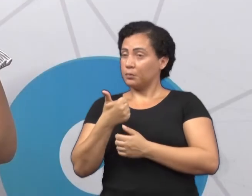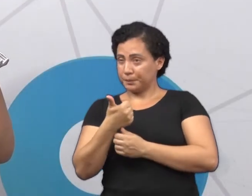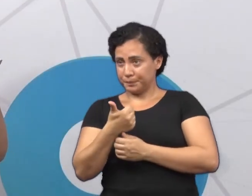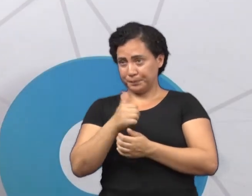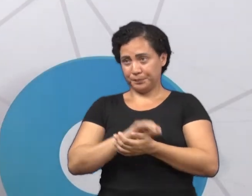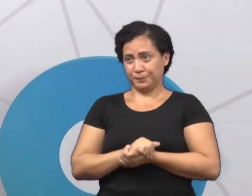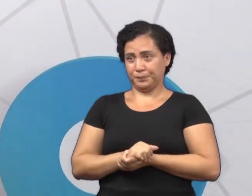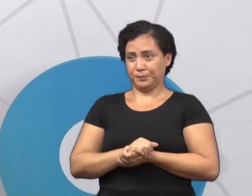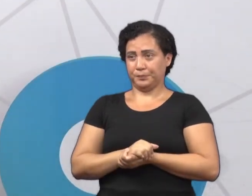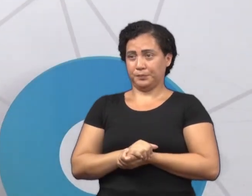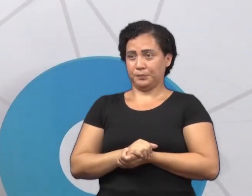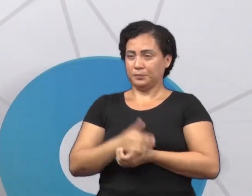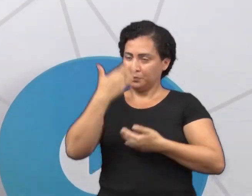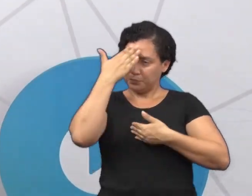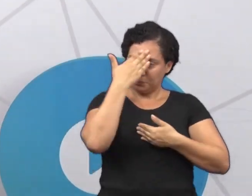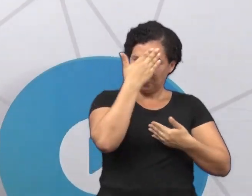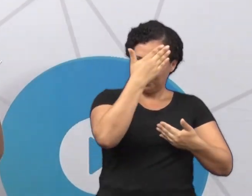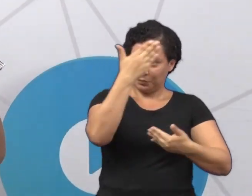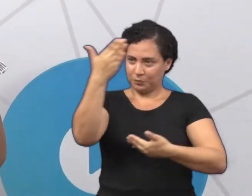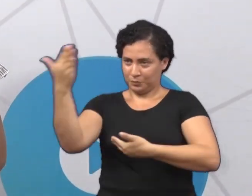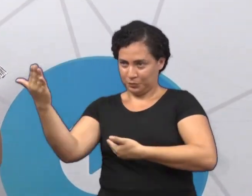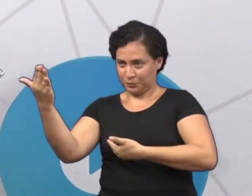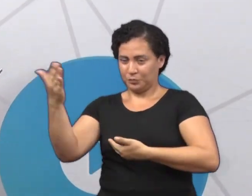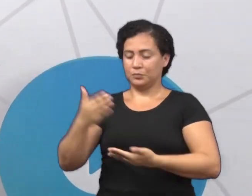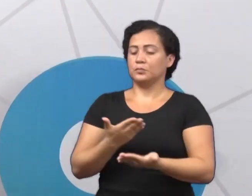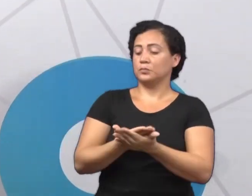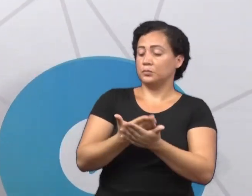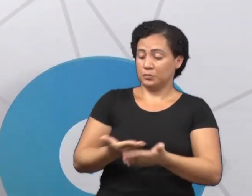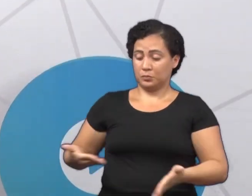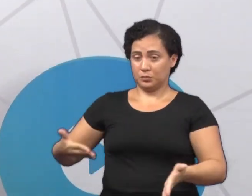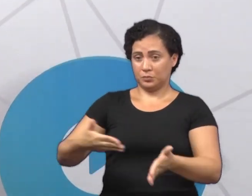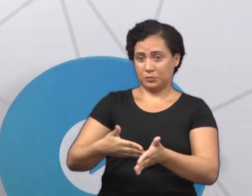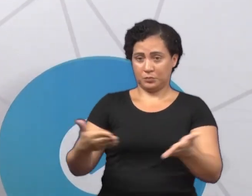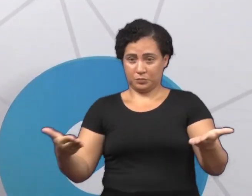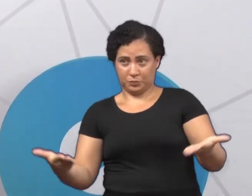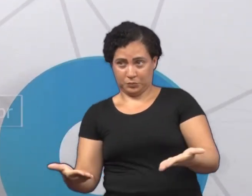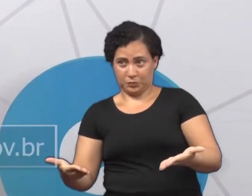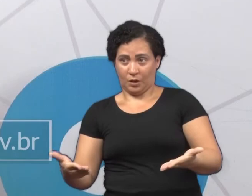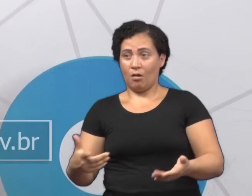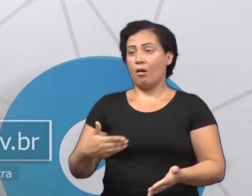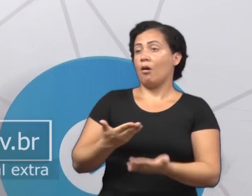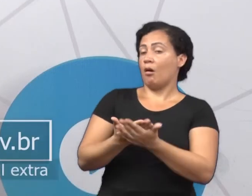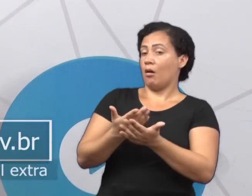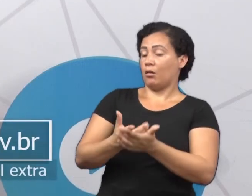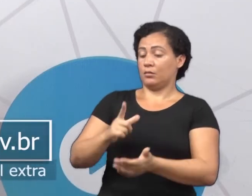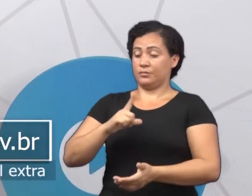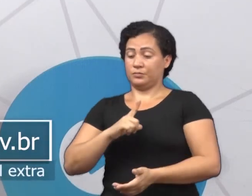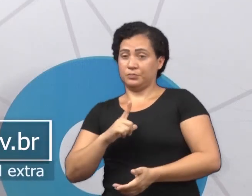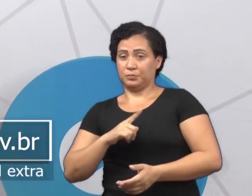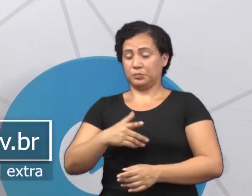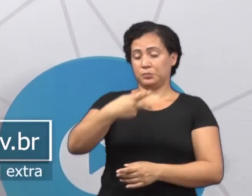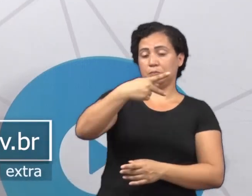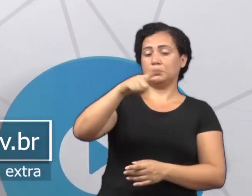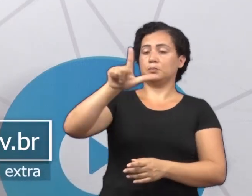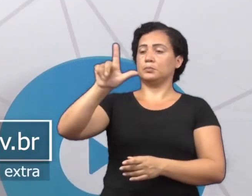bem? Obrigado por acompanharem essa aula até aqui. Essa aula vai ficar disponível na plataforma